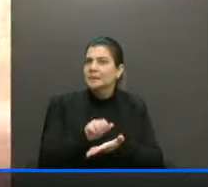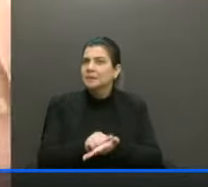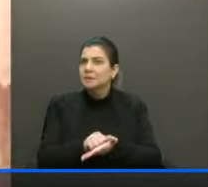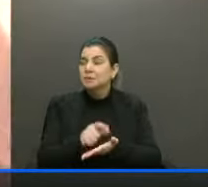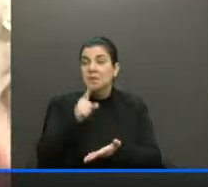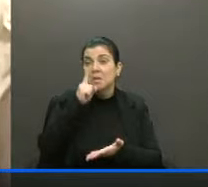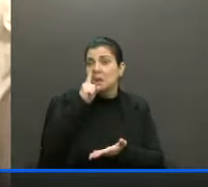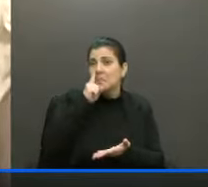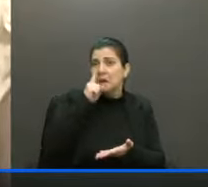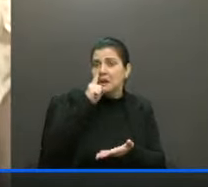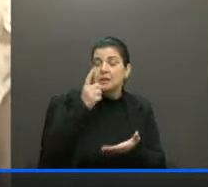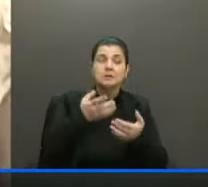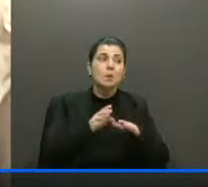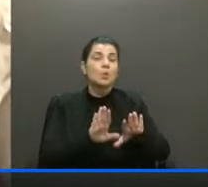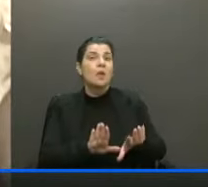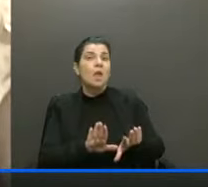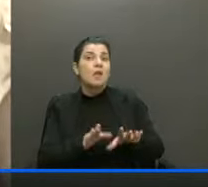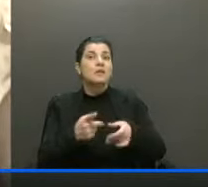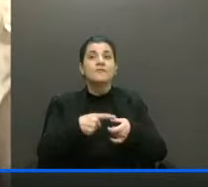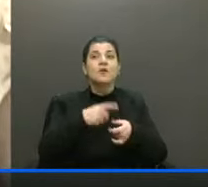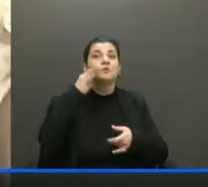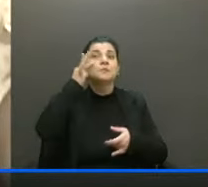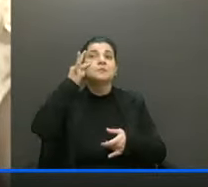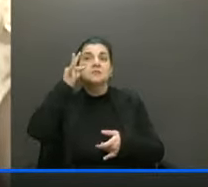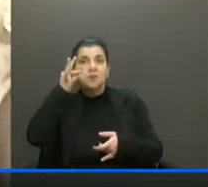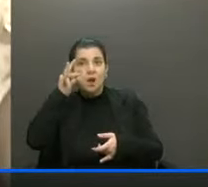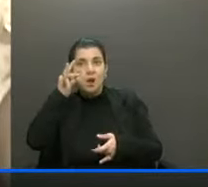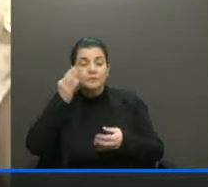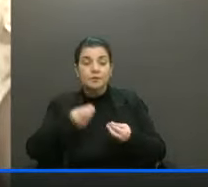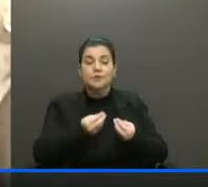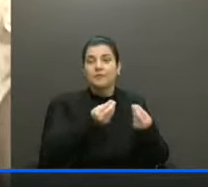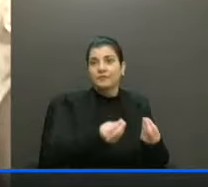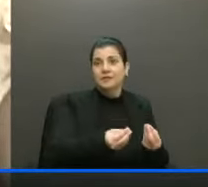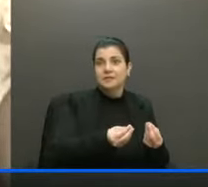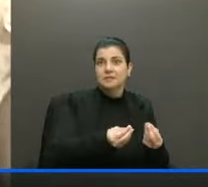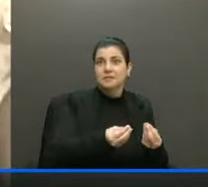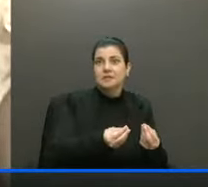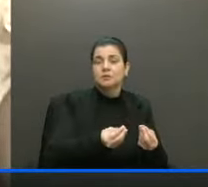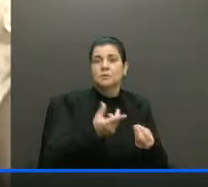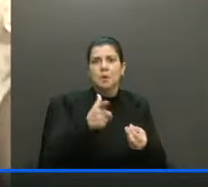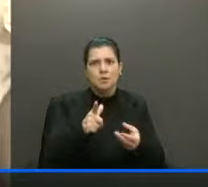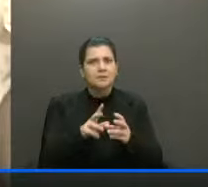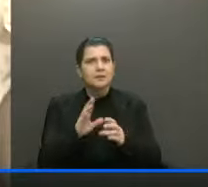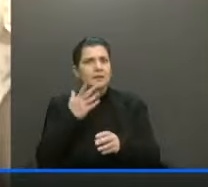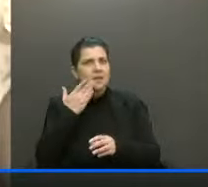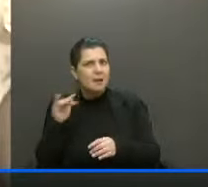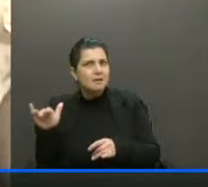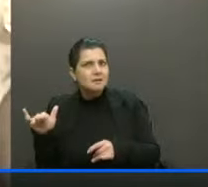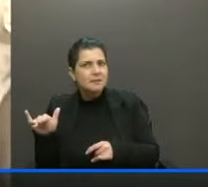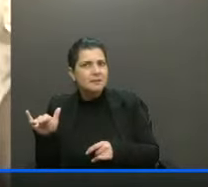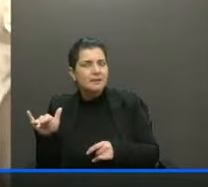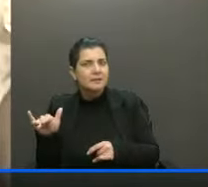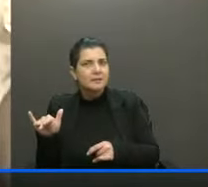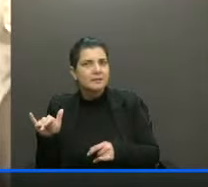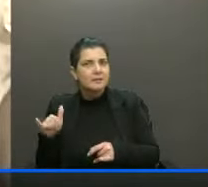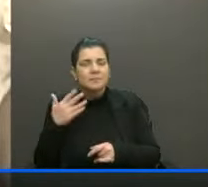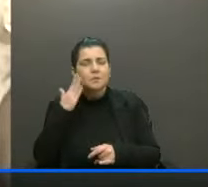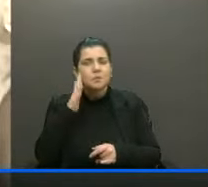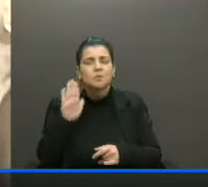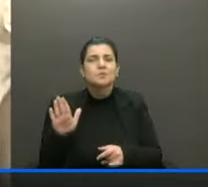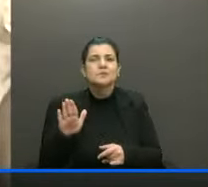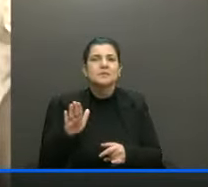mãe não quer que retorne o presencial, então está sendo ofertado esse espaço para outra criança, porque eu não estou conseguindo